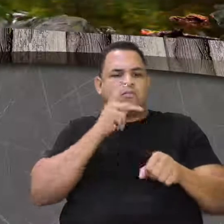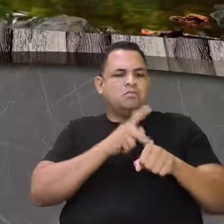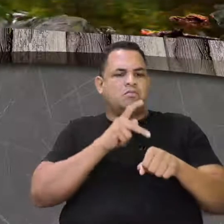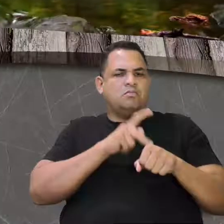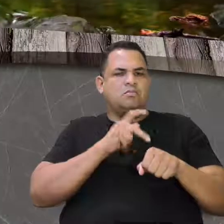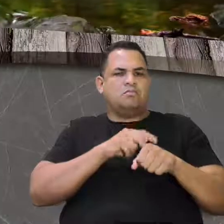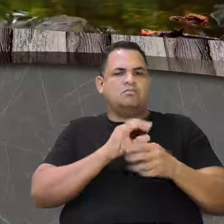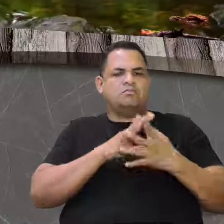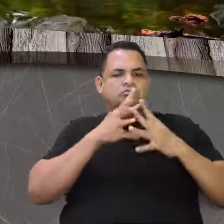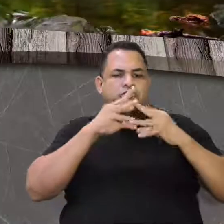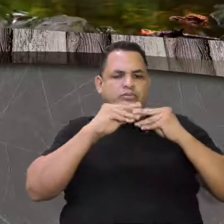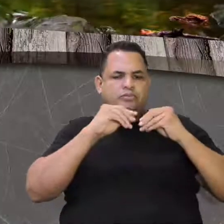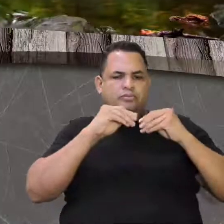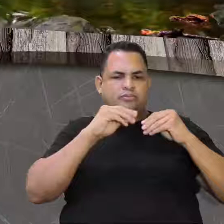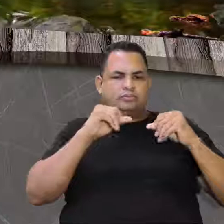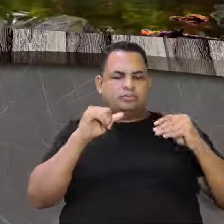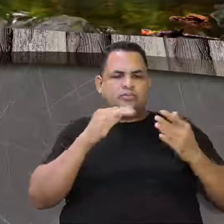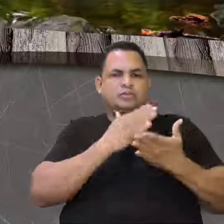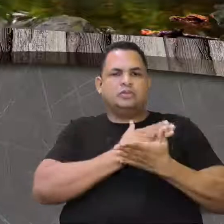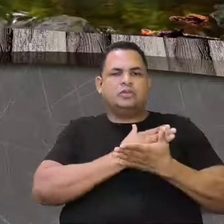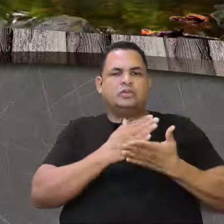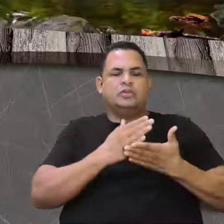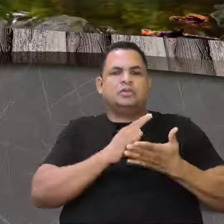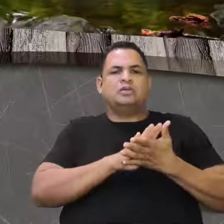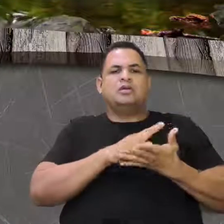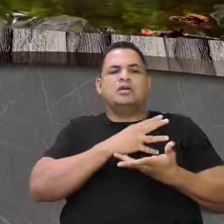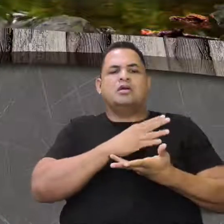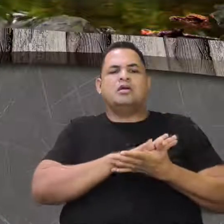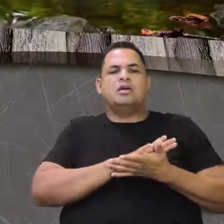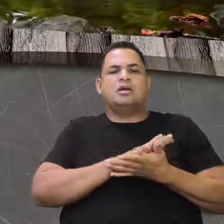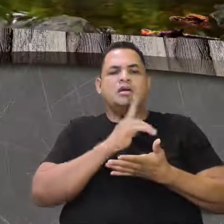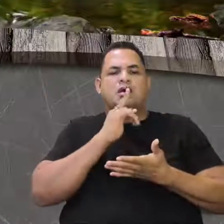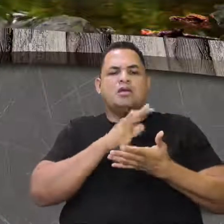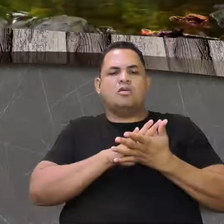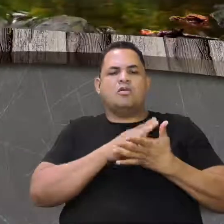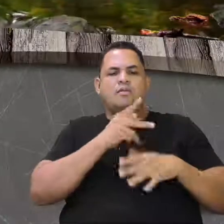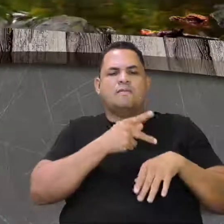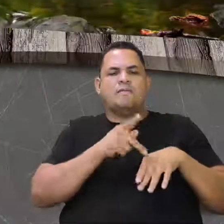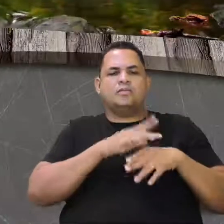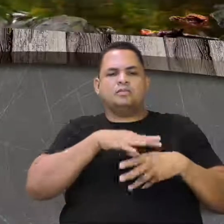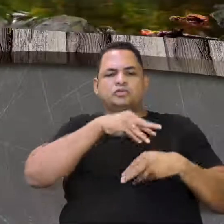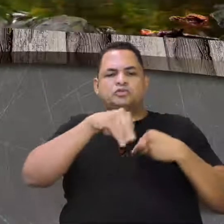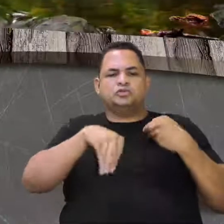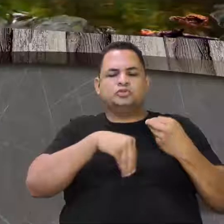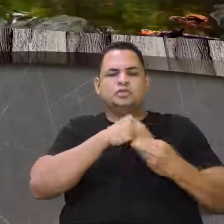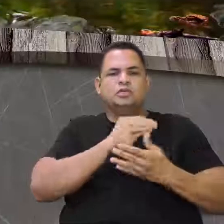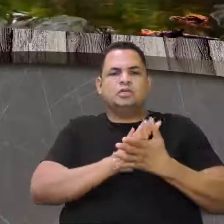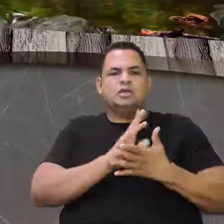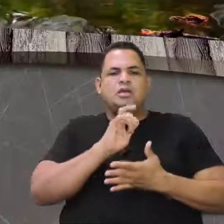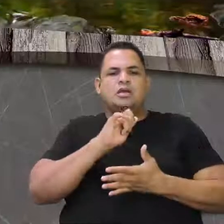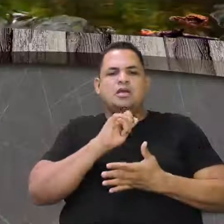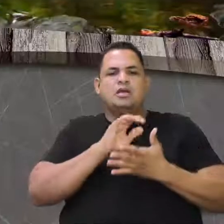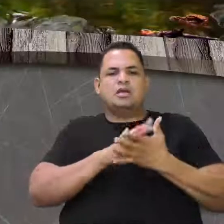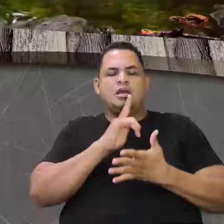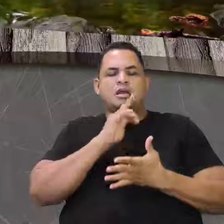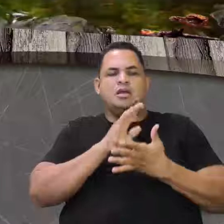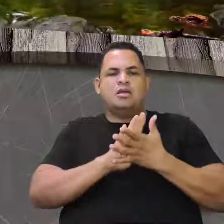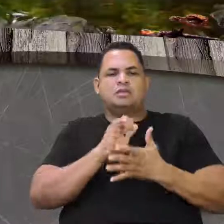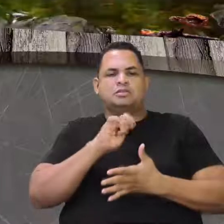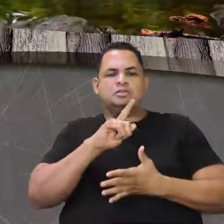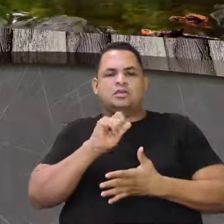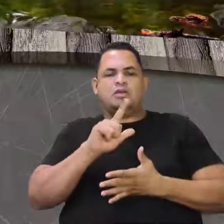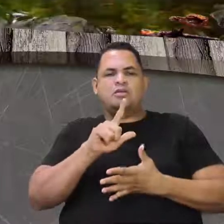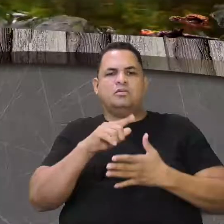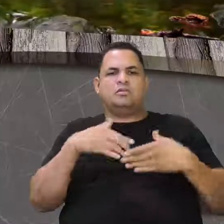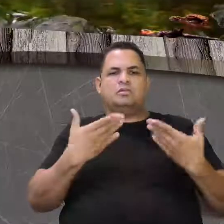sólido, derrete. Água pura se misturando com água salgada. Aí o problema vai ficar